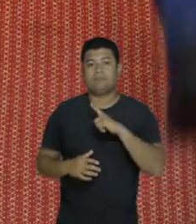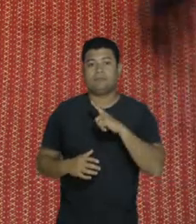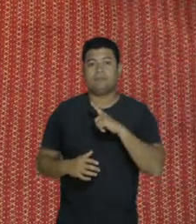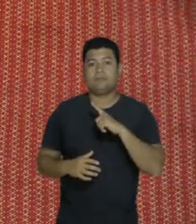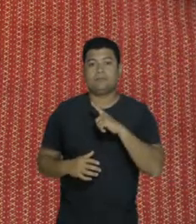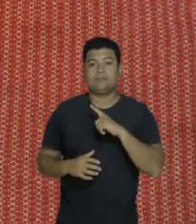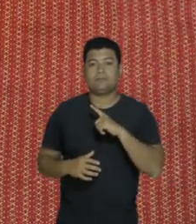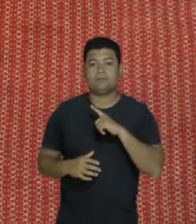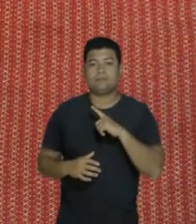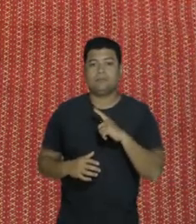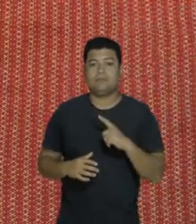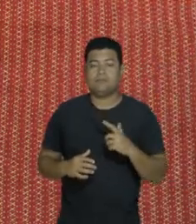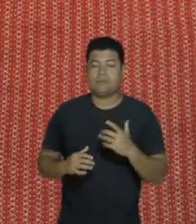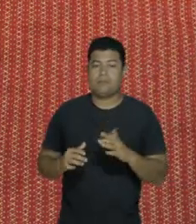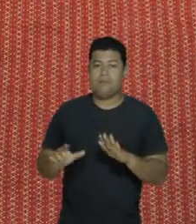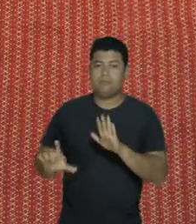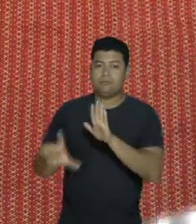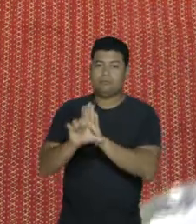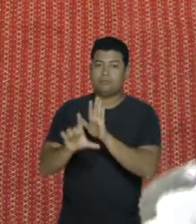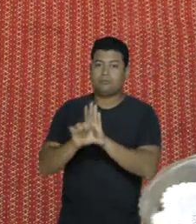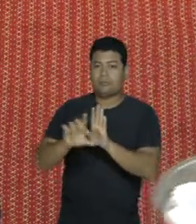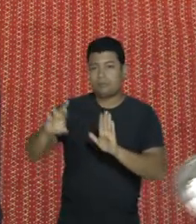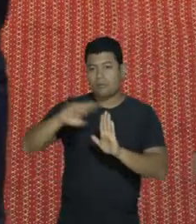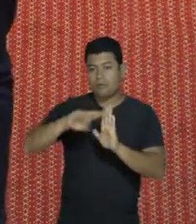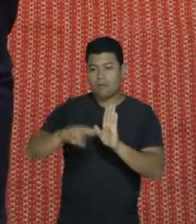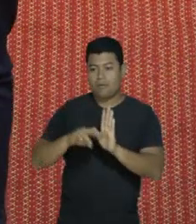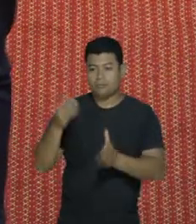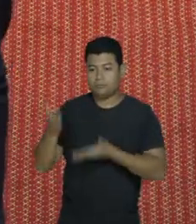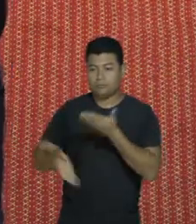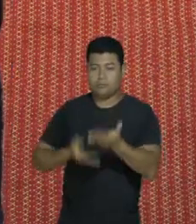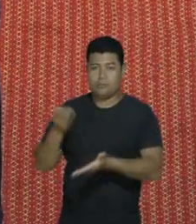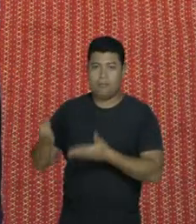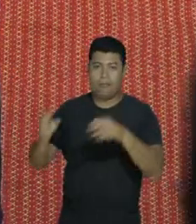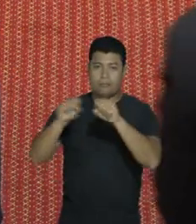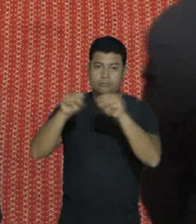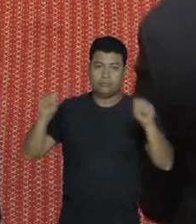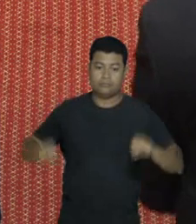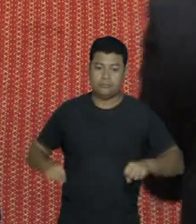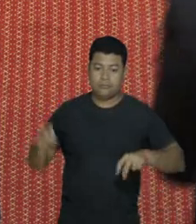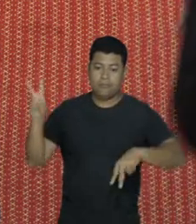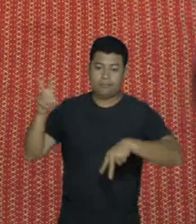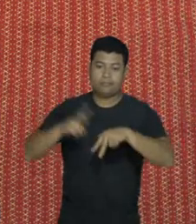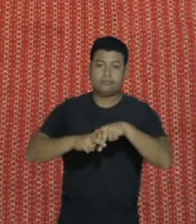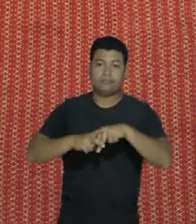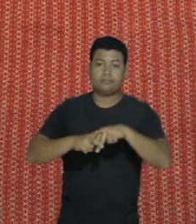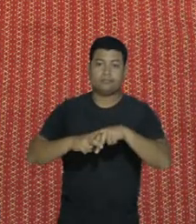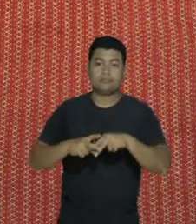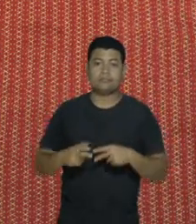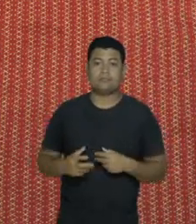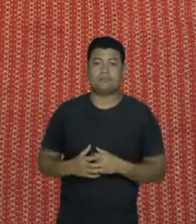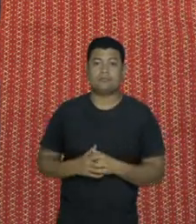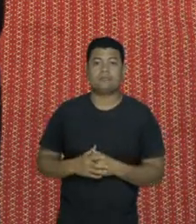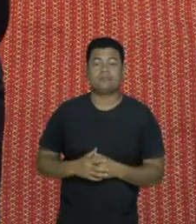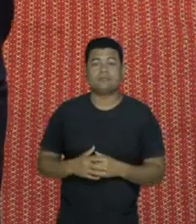legislação que regulamenta o atendimento ao sistema prisional, há uma